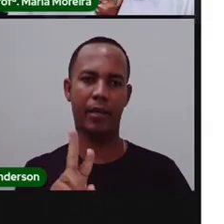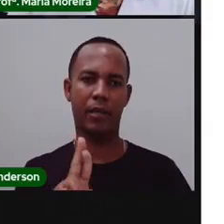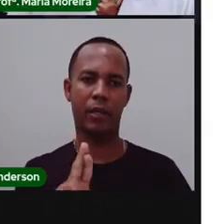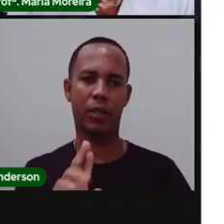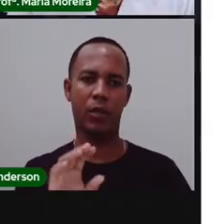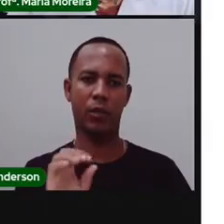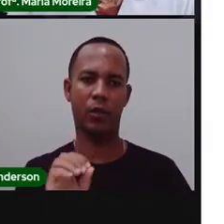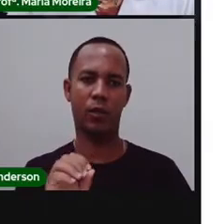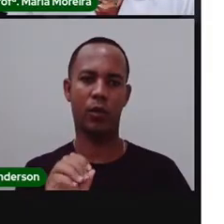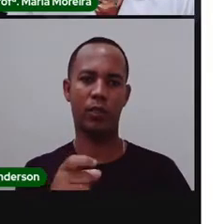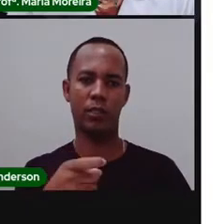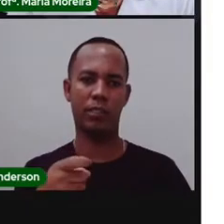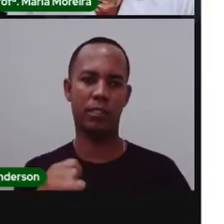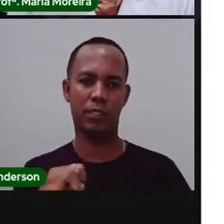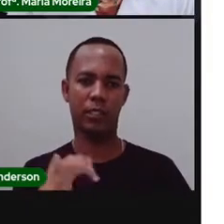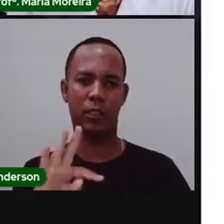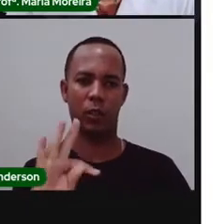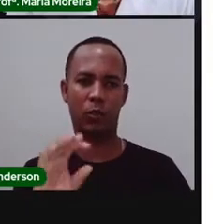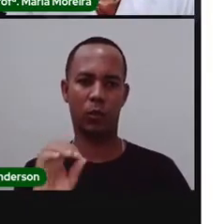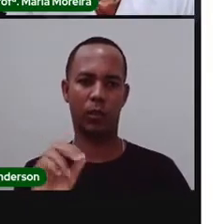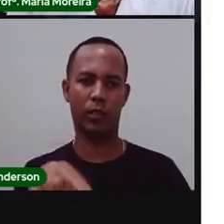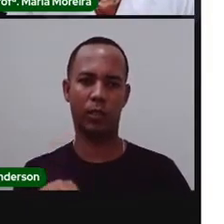penúltima. Se eu digo